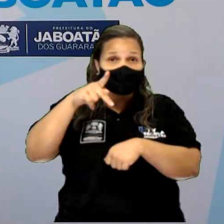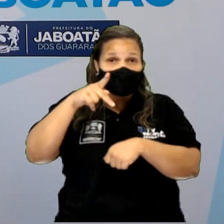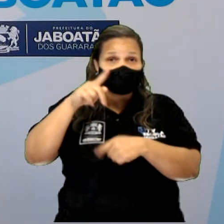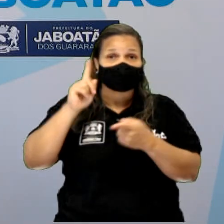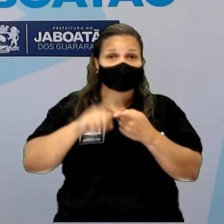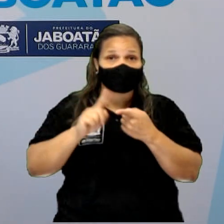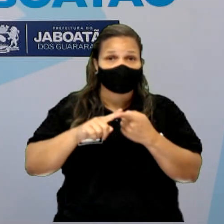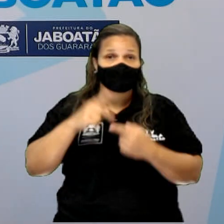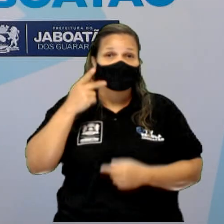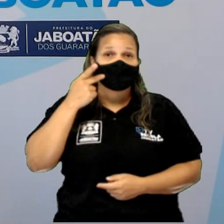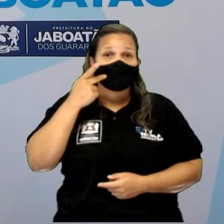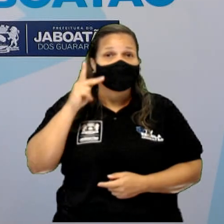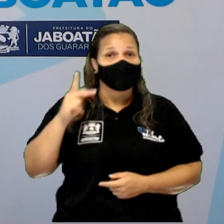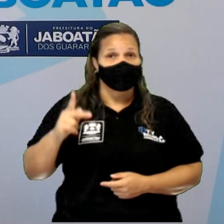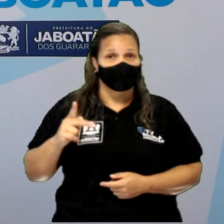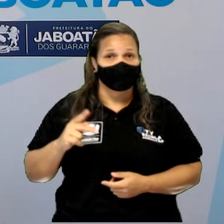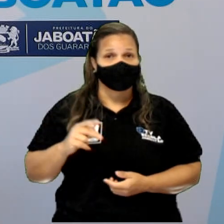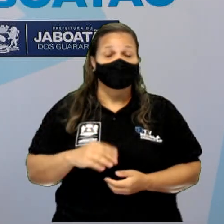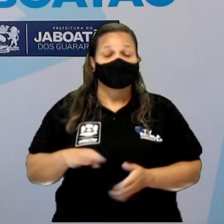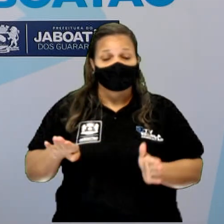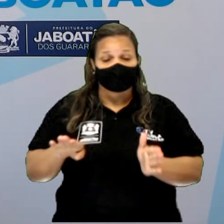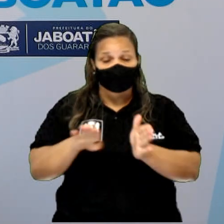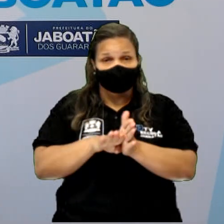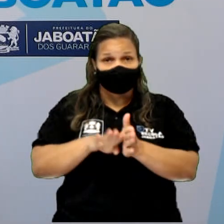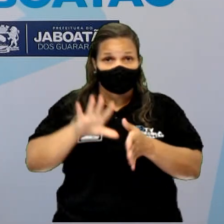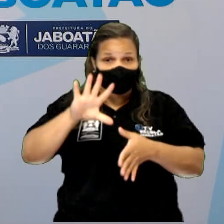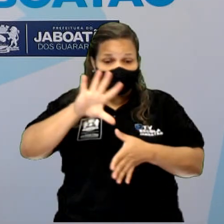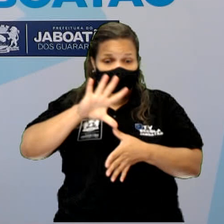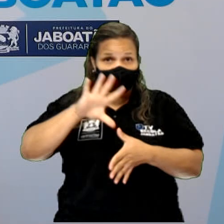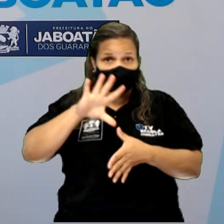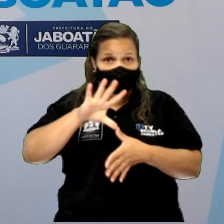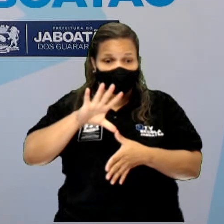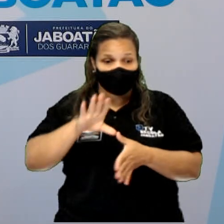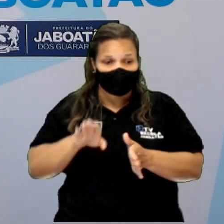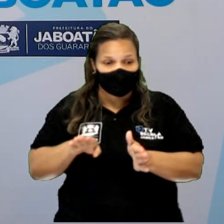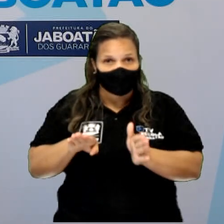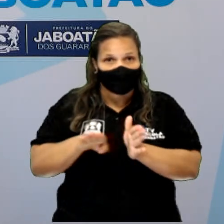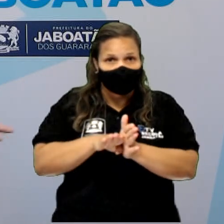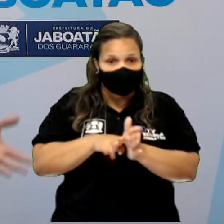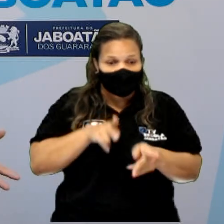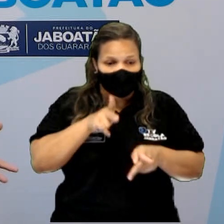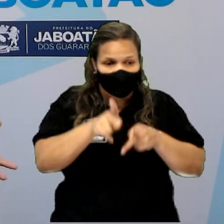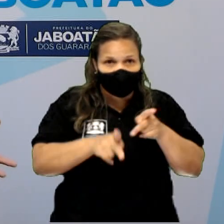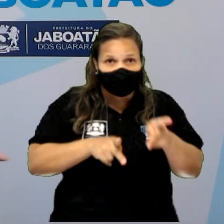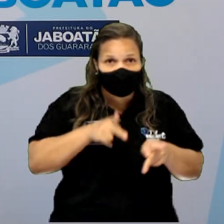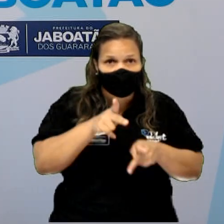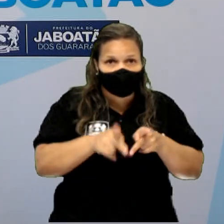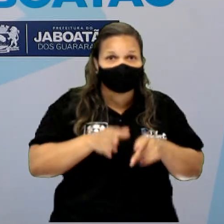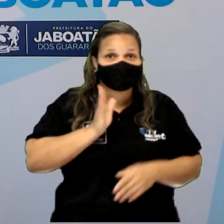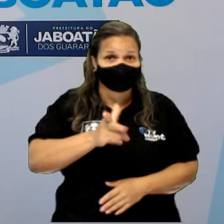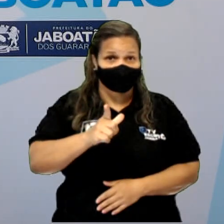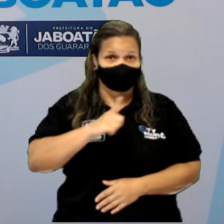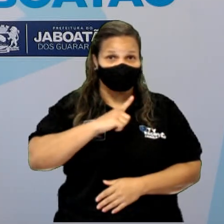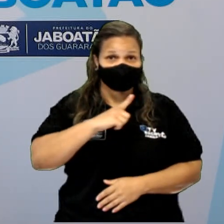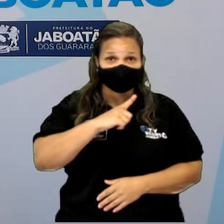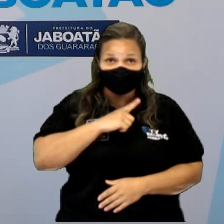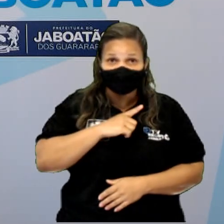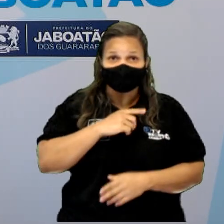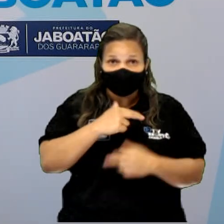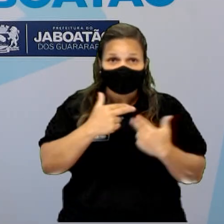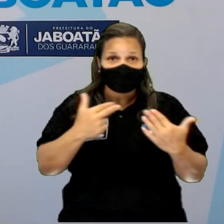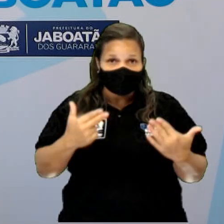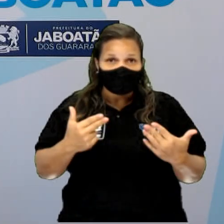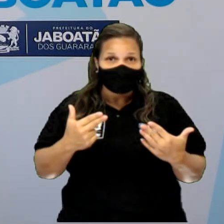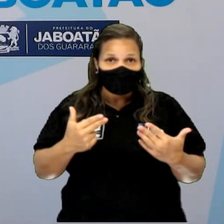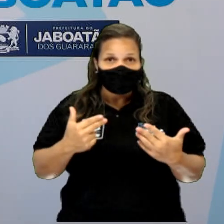render ouro e prata. Ao chegarem na América e encontrarem povos que já tinham ouro e prata em estoque, que já trabalhavam a